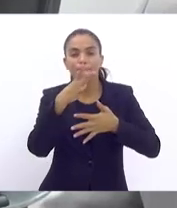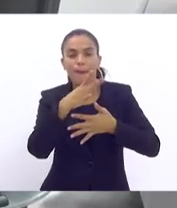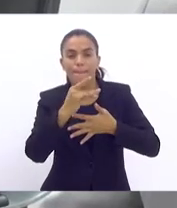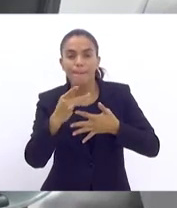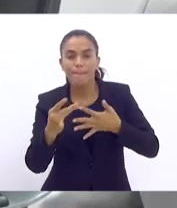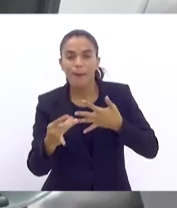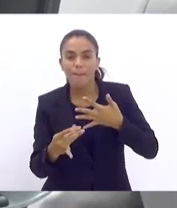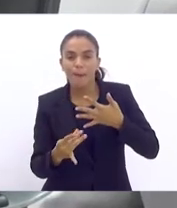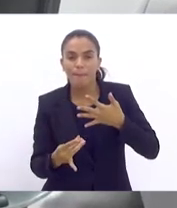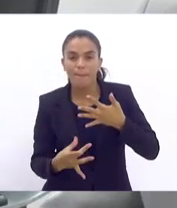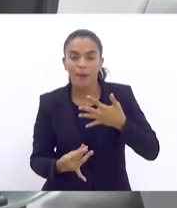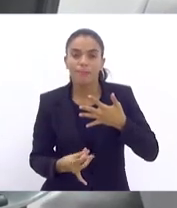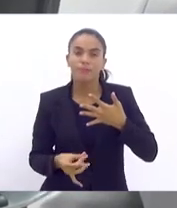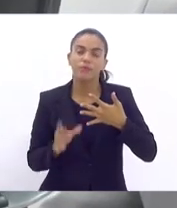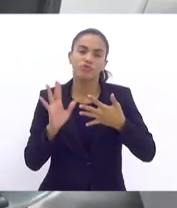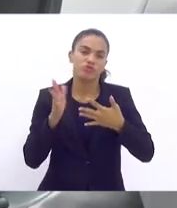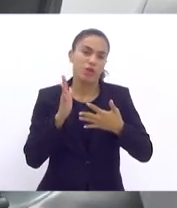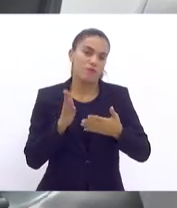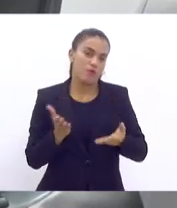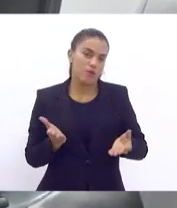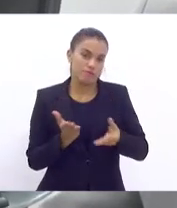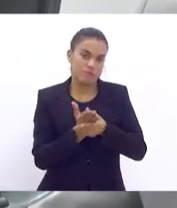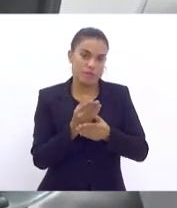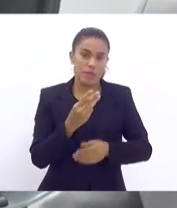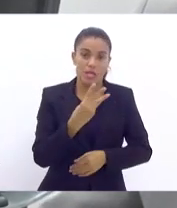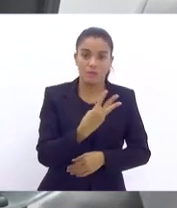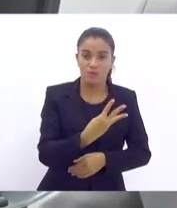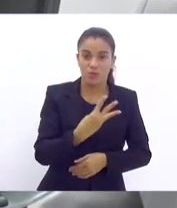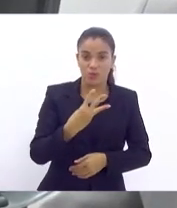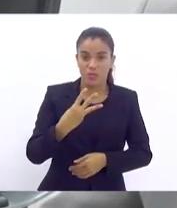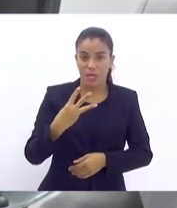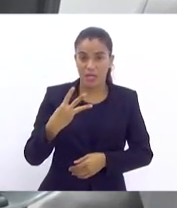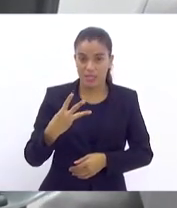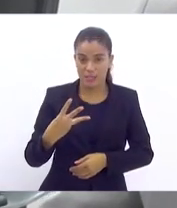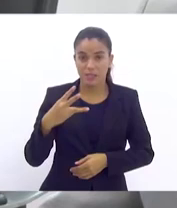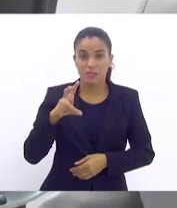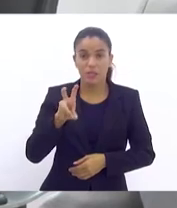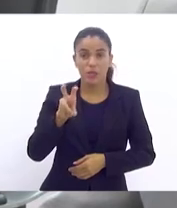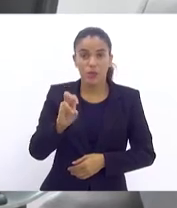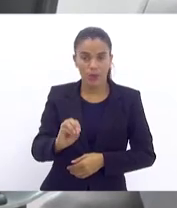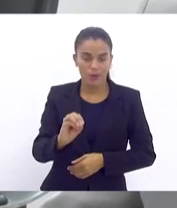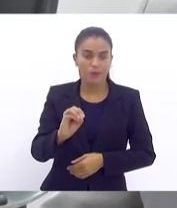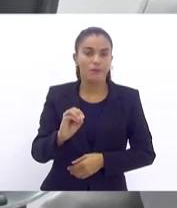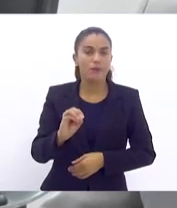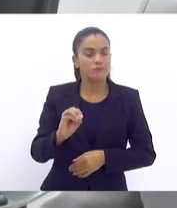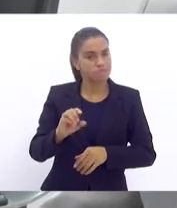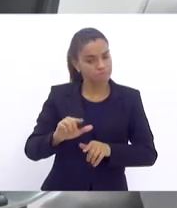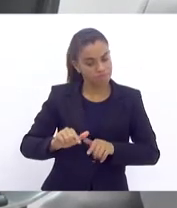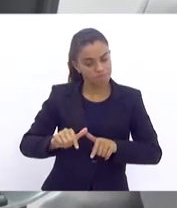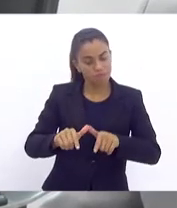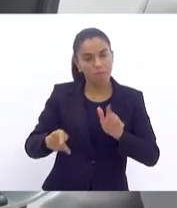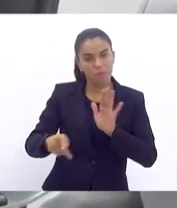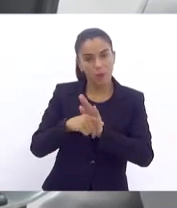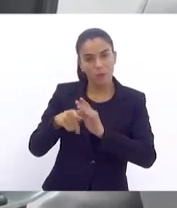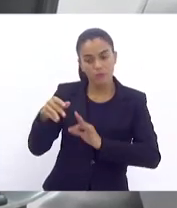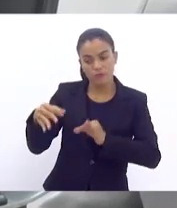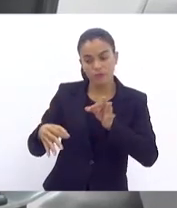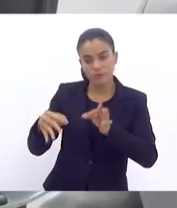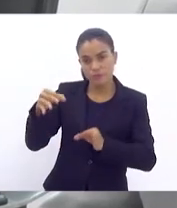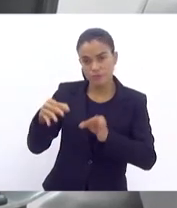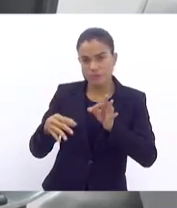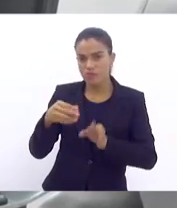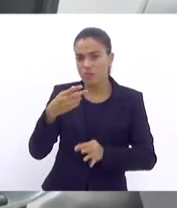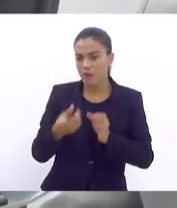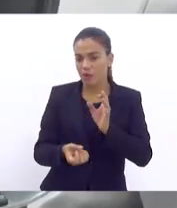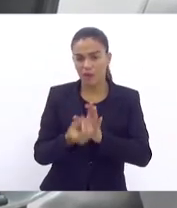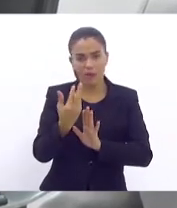em algo que já foi regulado na 3350 de 99 que foi de iniciativa do Judiciário então ele não tá criando um